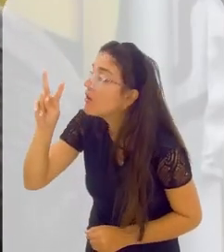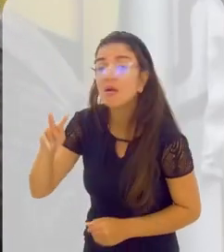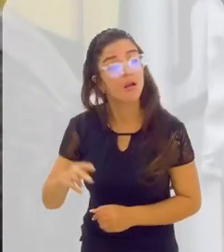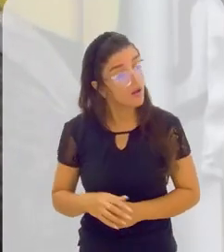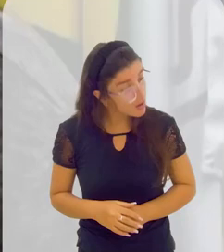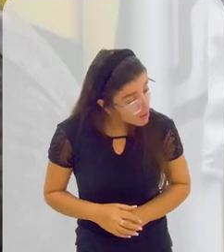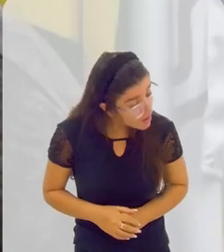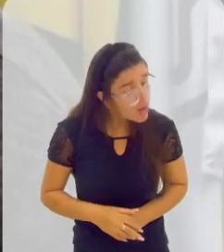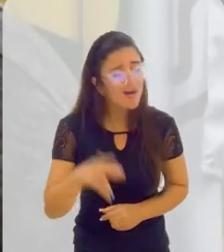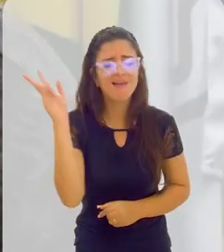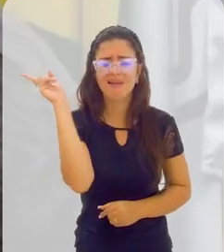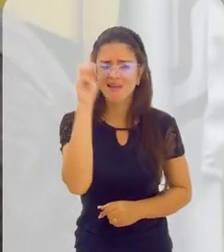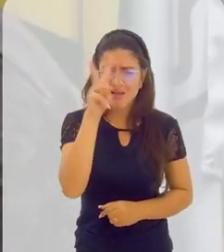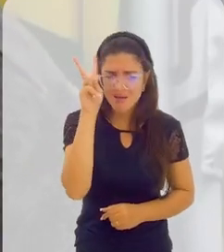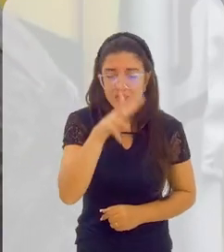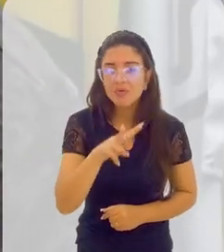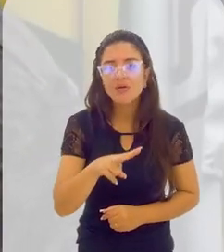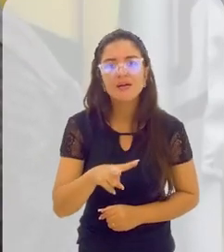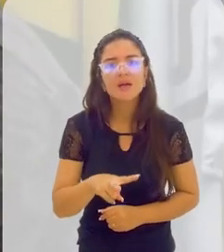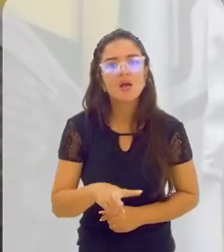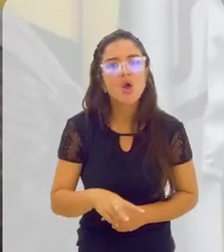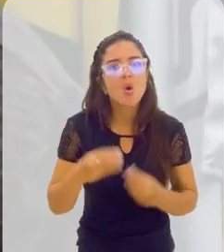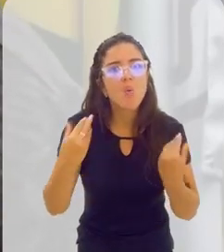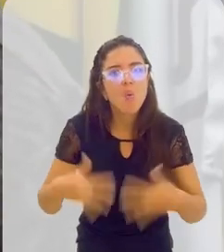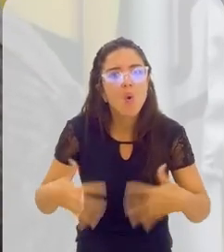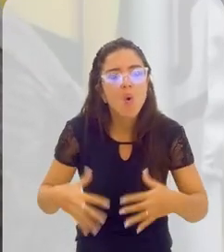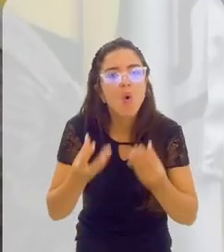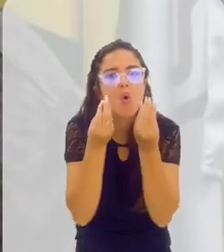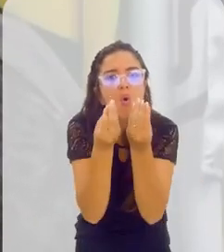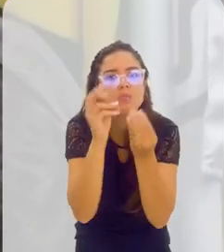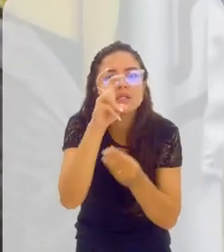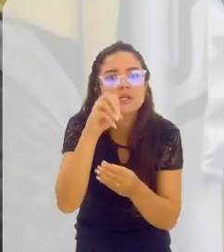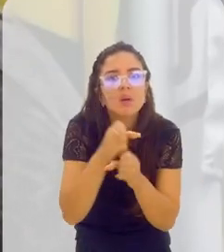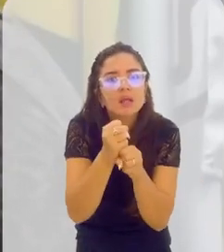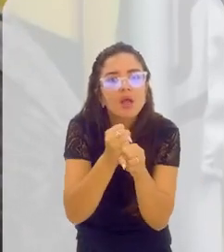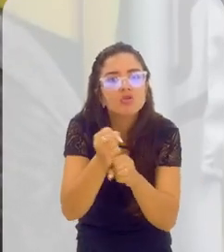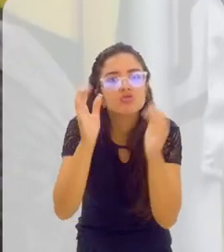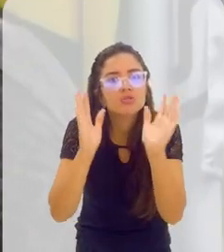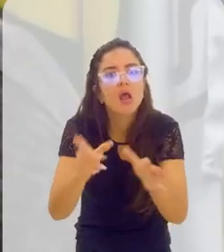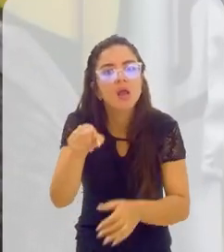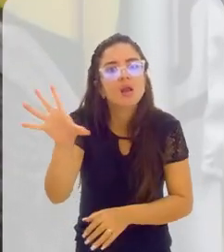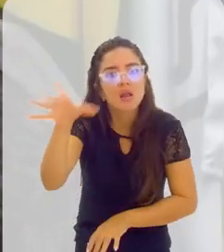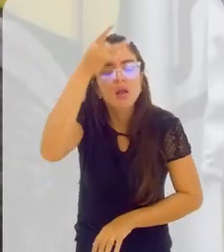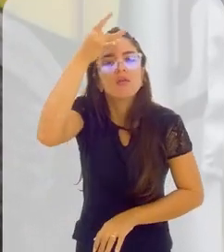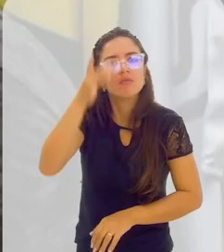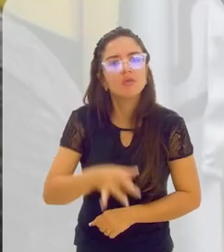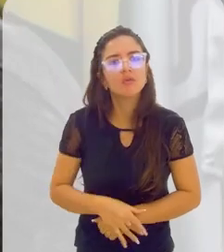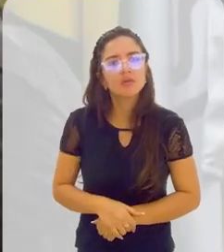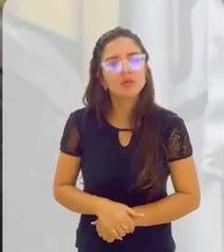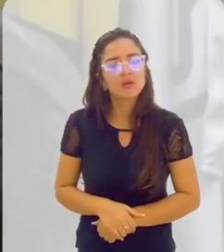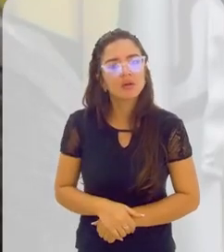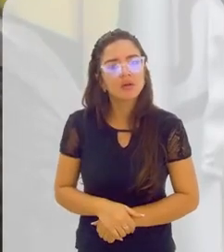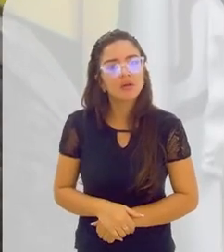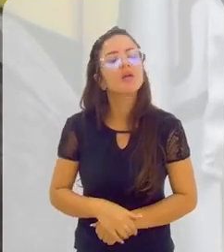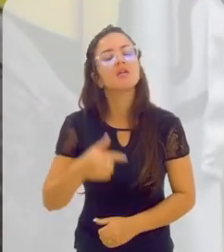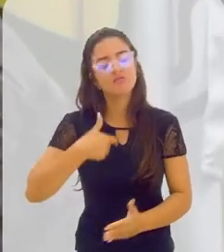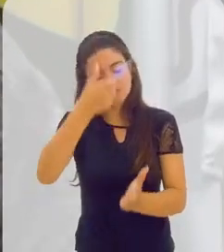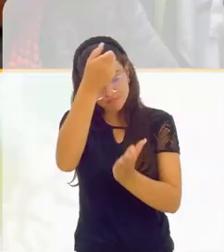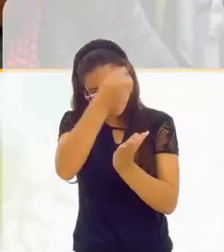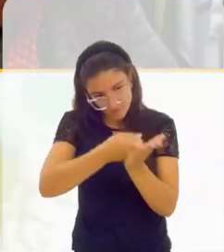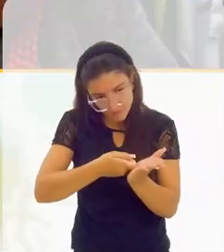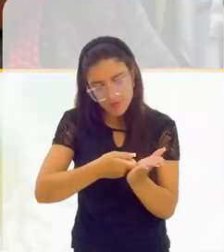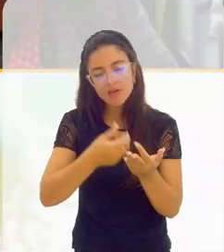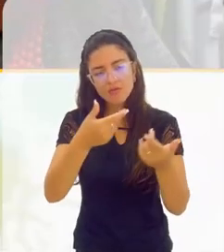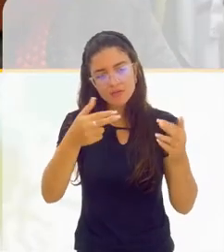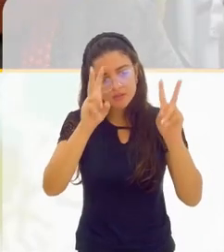50 anos depois eu escrevi eu escrevi para seleções sobre o teu tio o meu tipo inesquecível